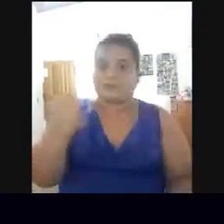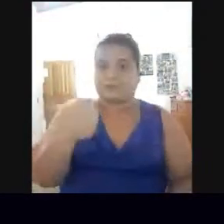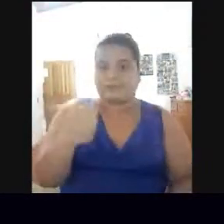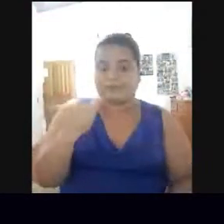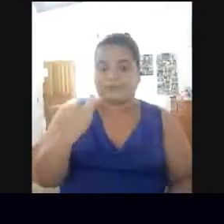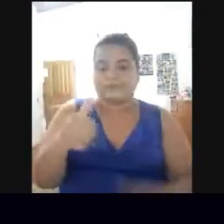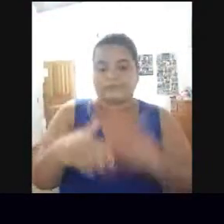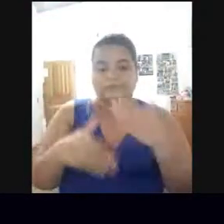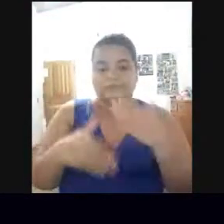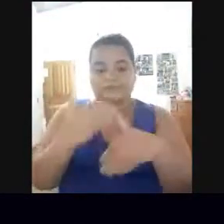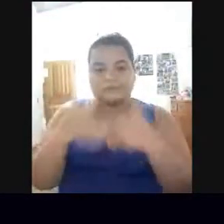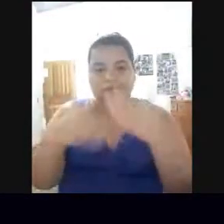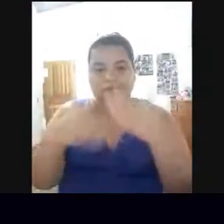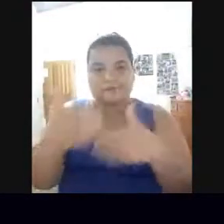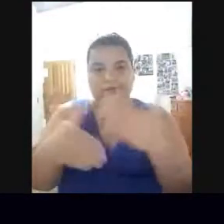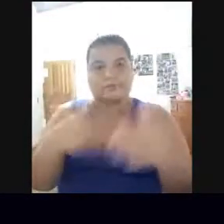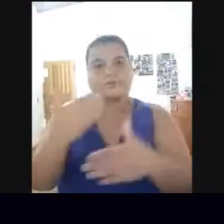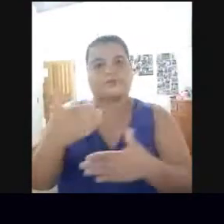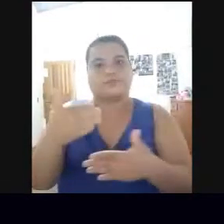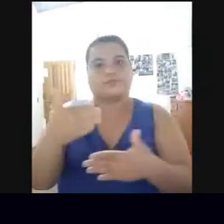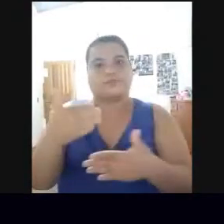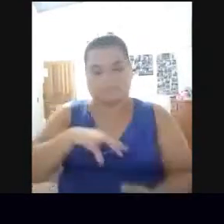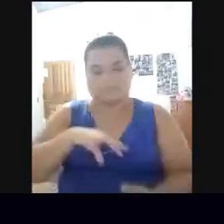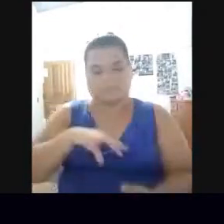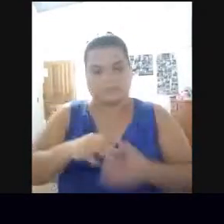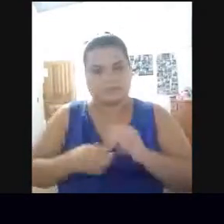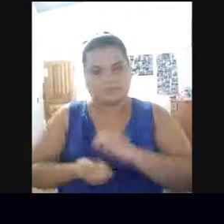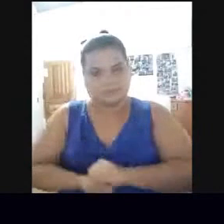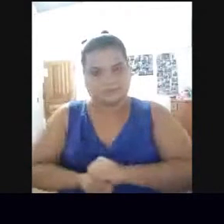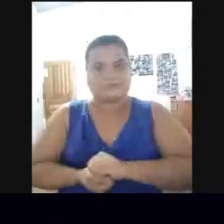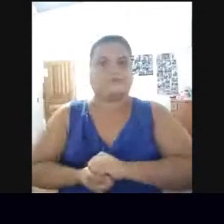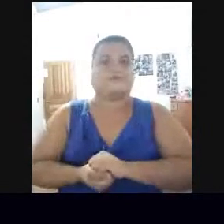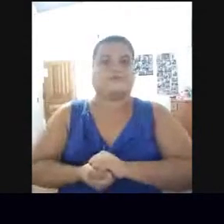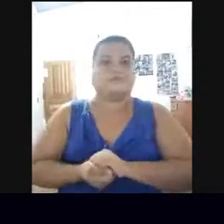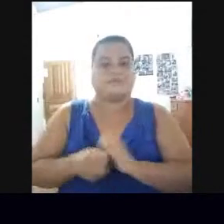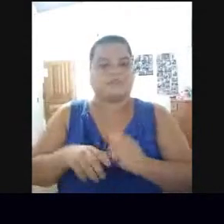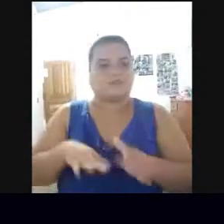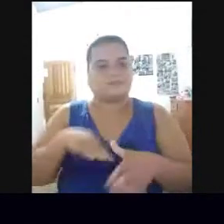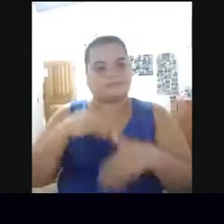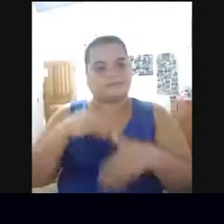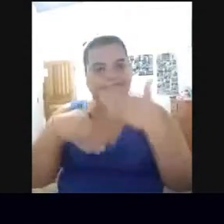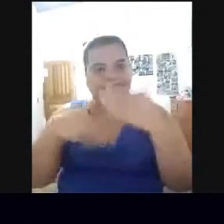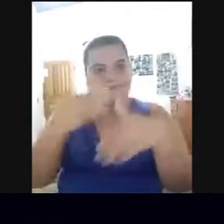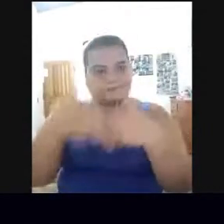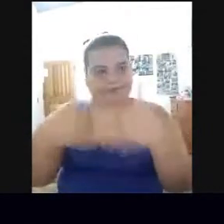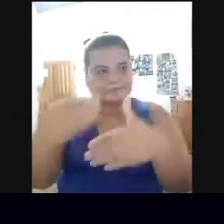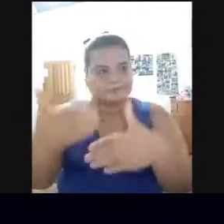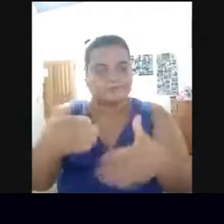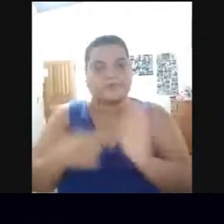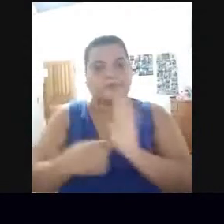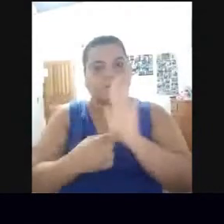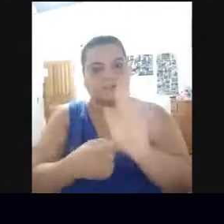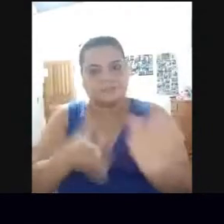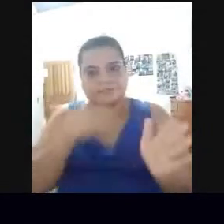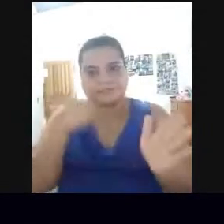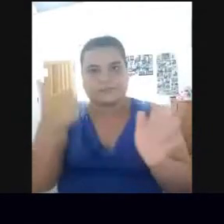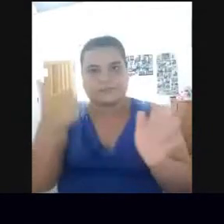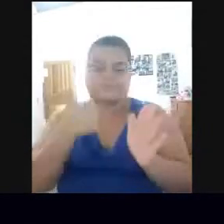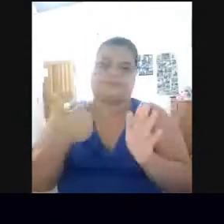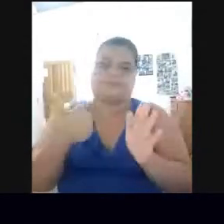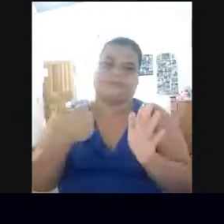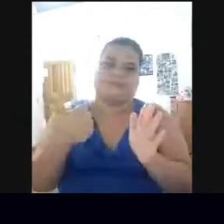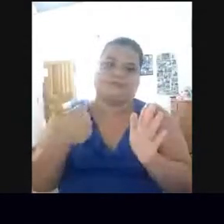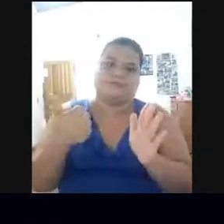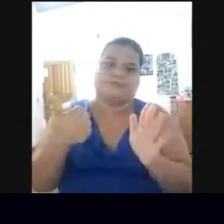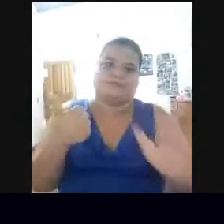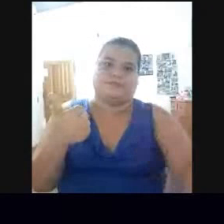tempo, o organismo ele vai se adaptando a essa mudança, e aí vai melhorando, vai mostrando melhoras nesses sinais, né? Então, não só sem glúten,